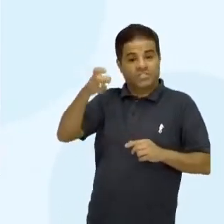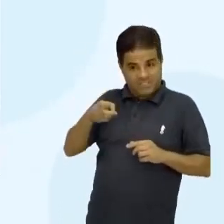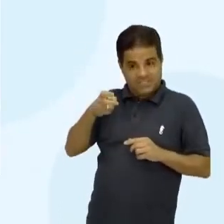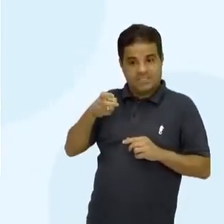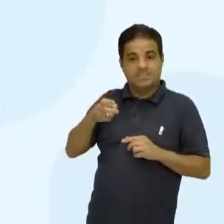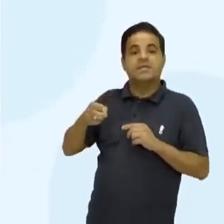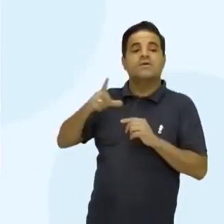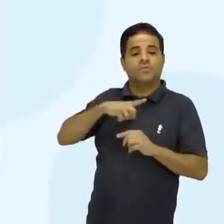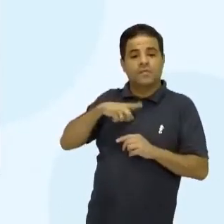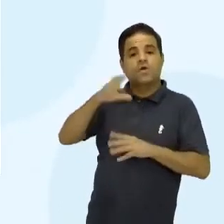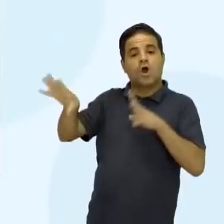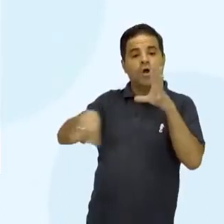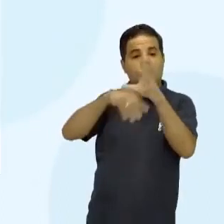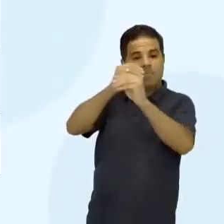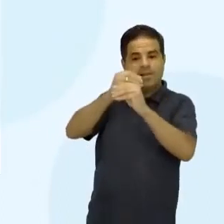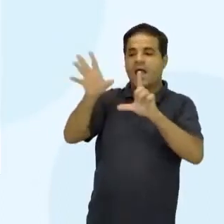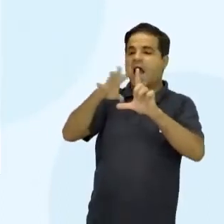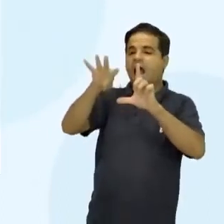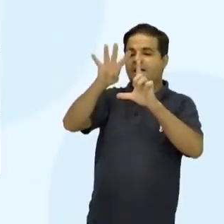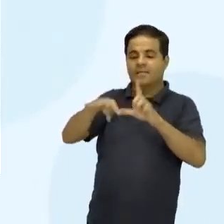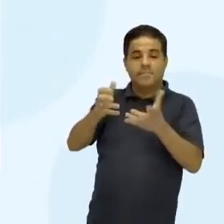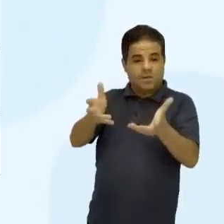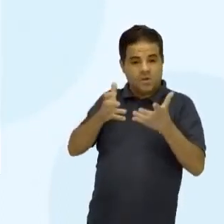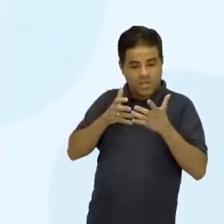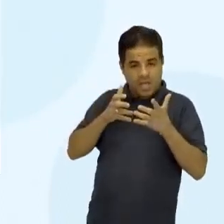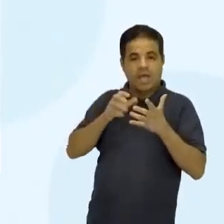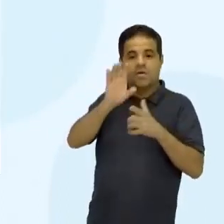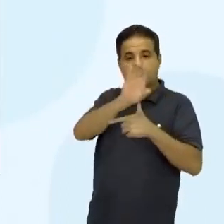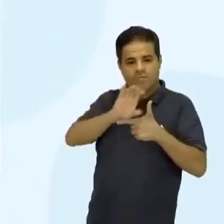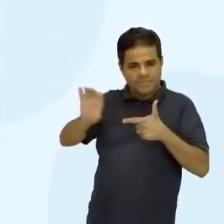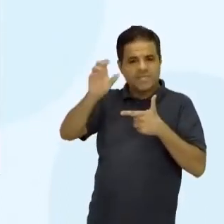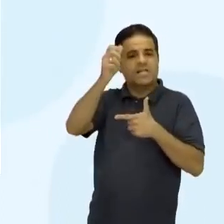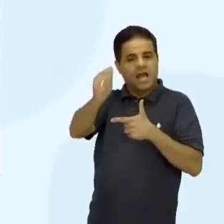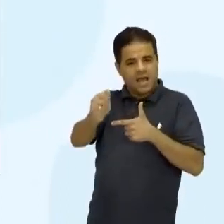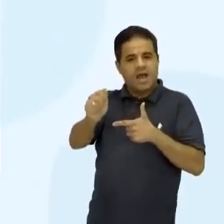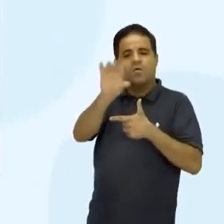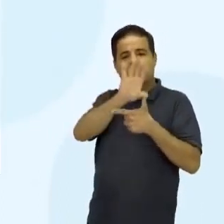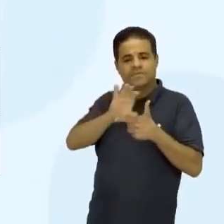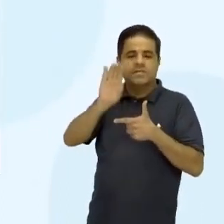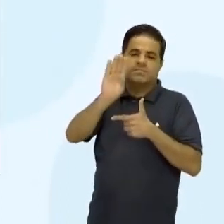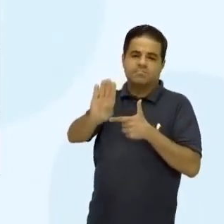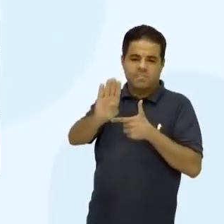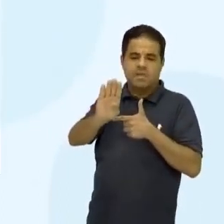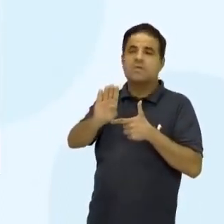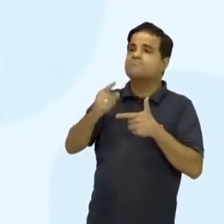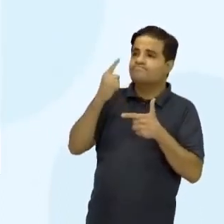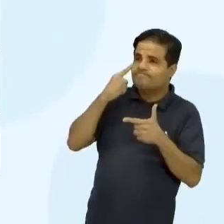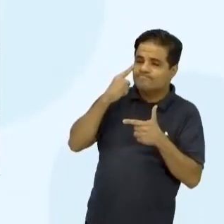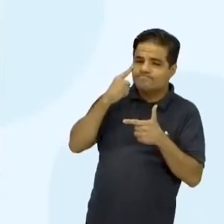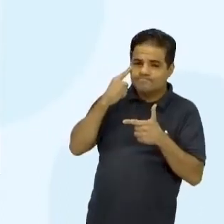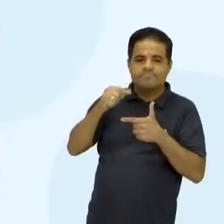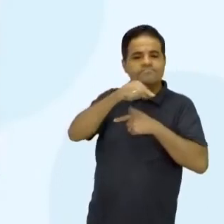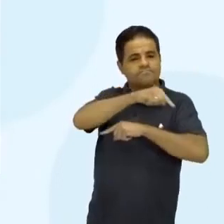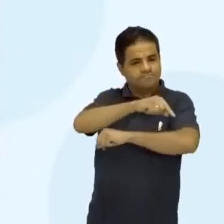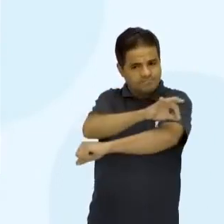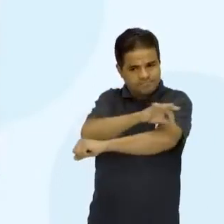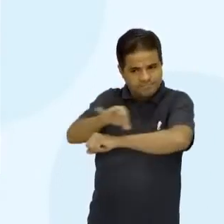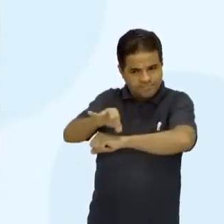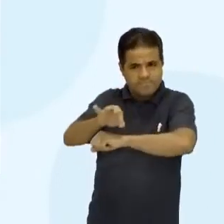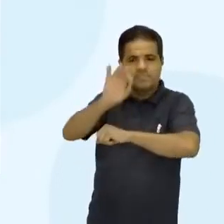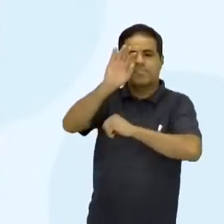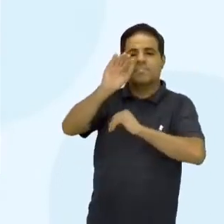0,75x. E eu tenho que completar a tabela. Então, eu quero o coeficiente A, o coeficiente B, a inclinação da reta, ou seja, se é